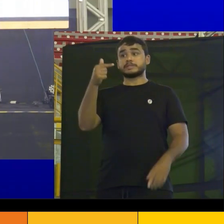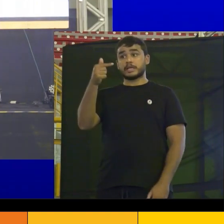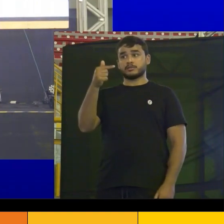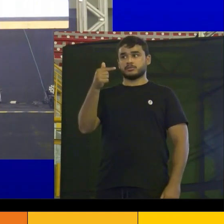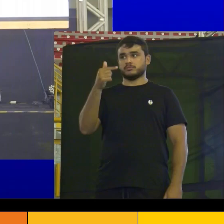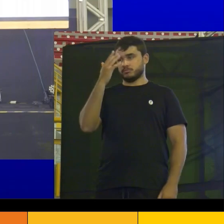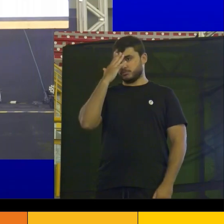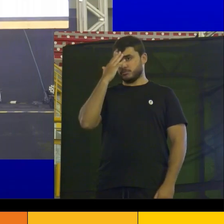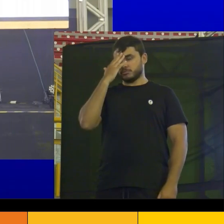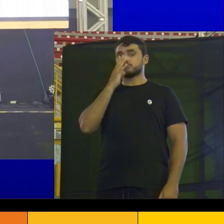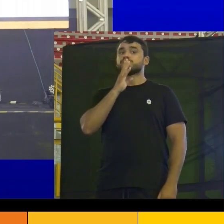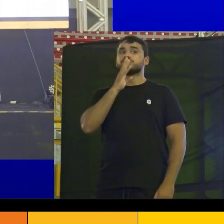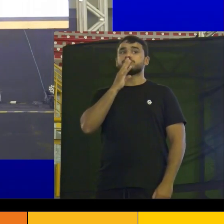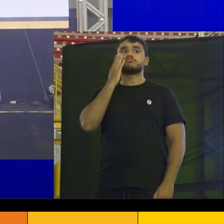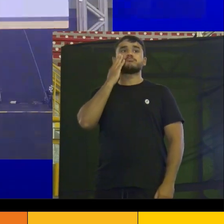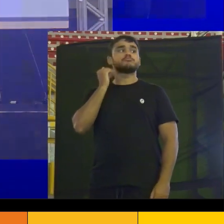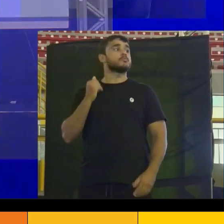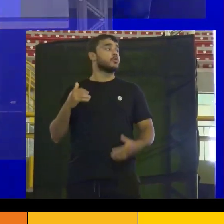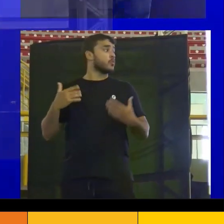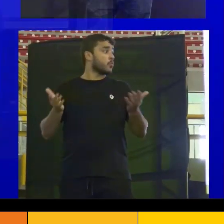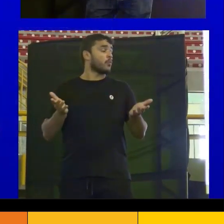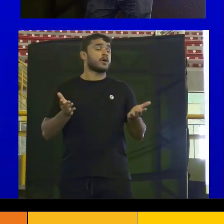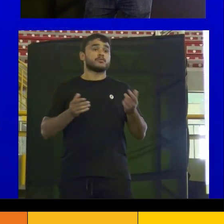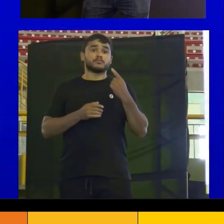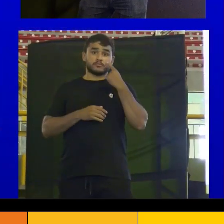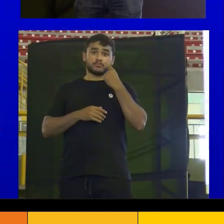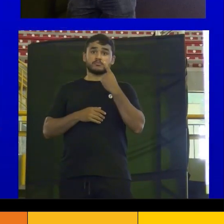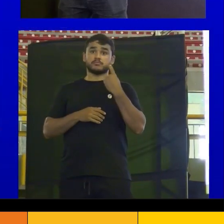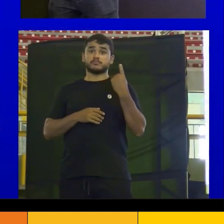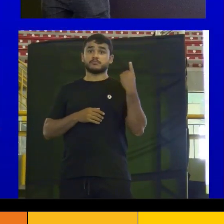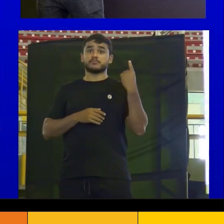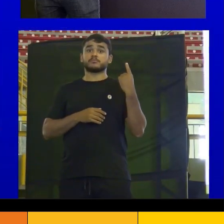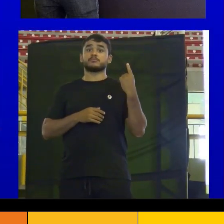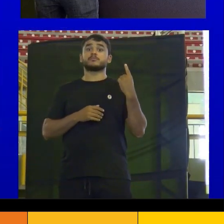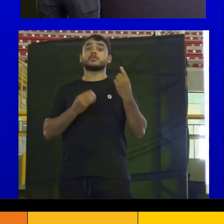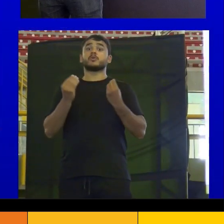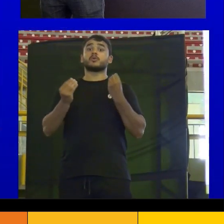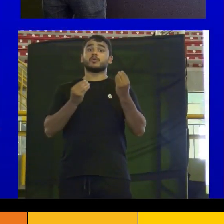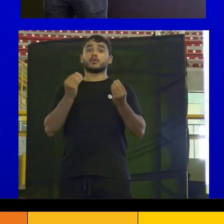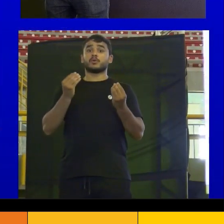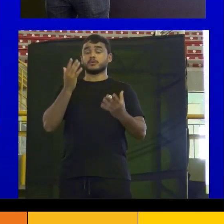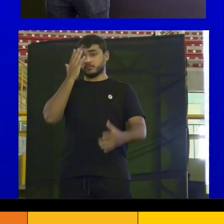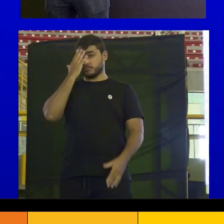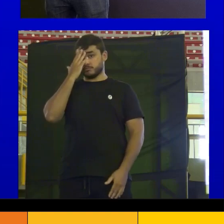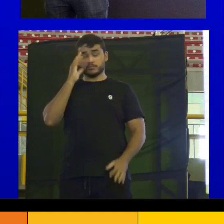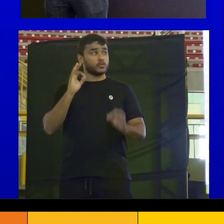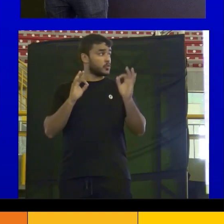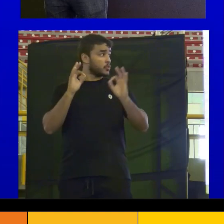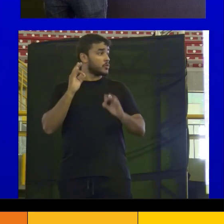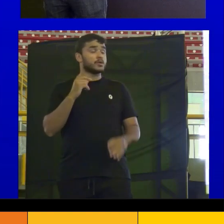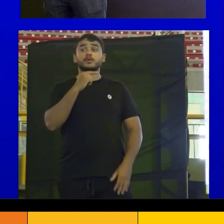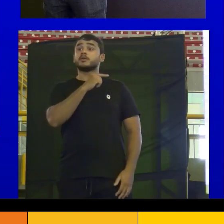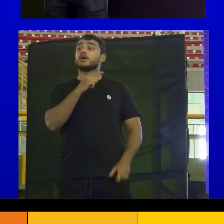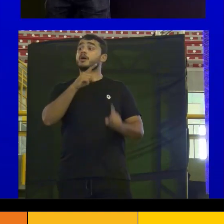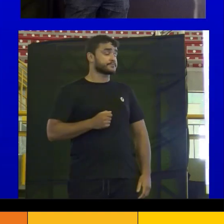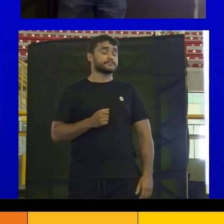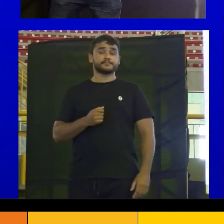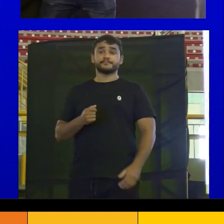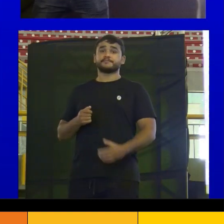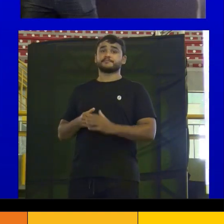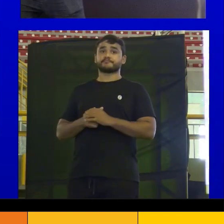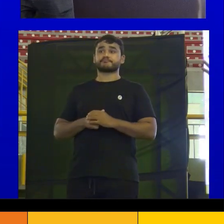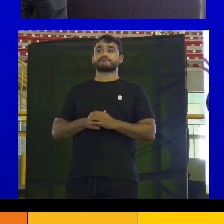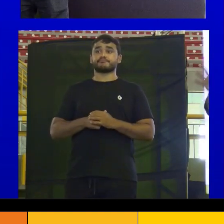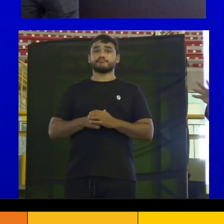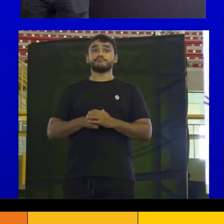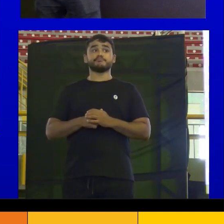saber quais são, como eles ocorrem e aonde eles ocorrem. O